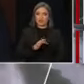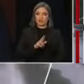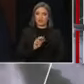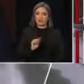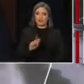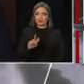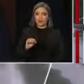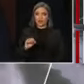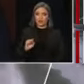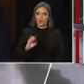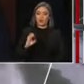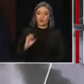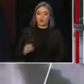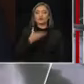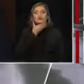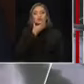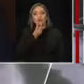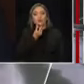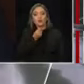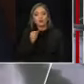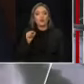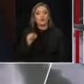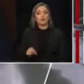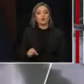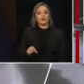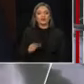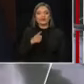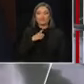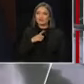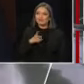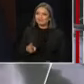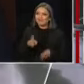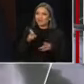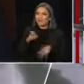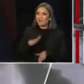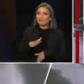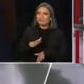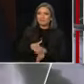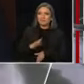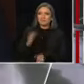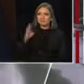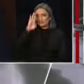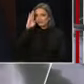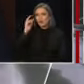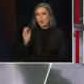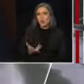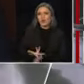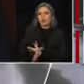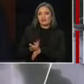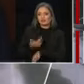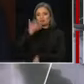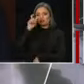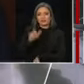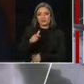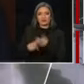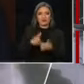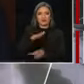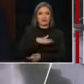que era um homem independente, que entendo ser a maior qualidade de qualquer homem que atue na órbita